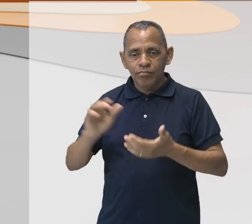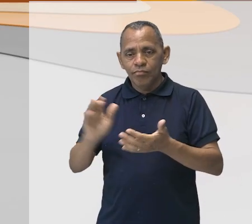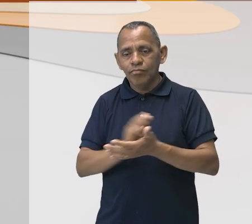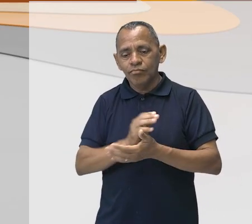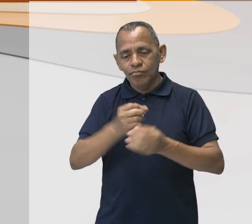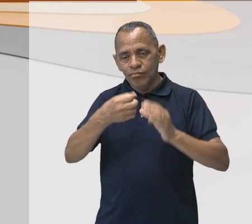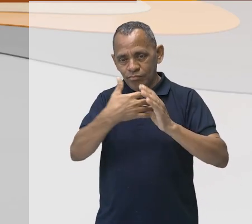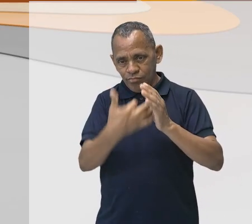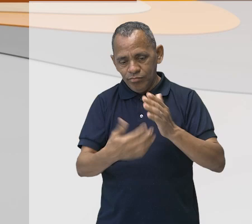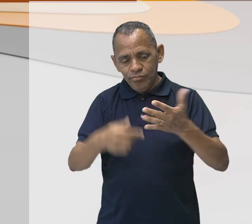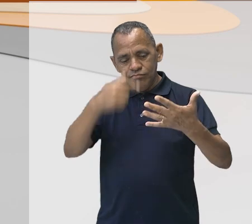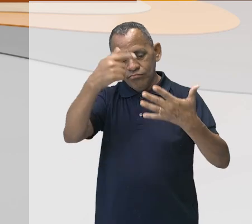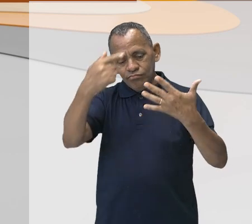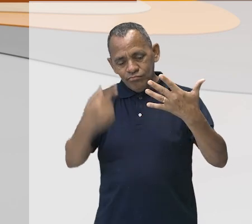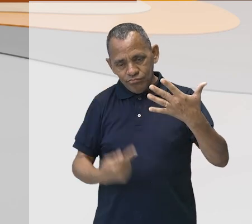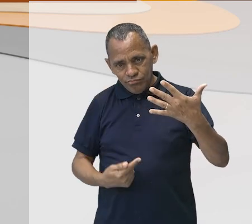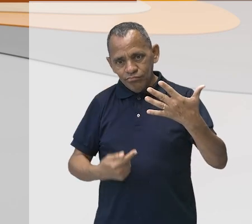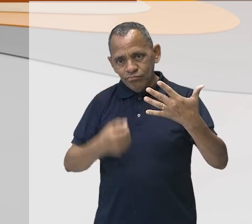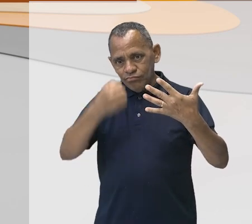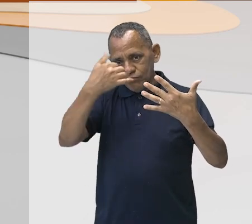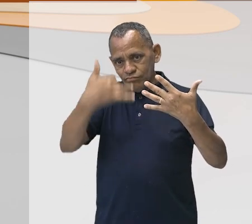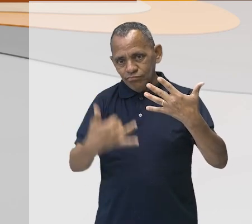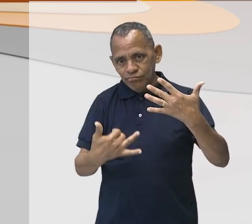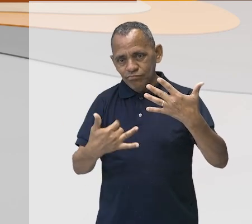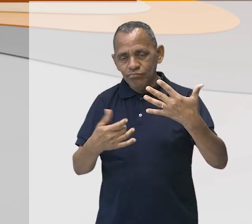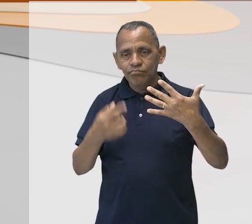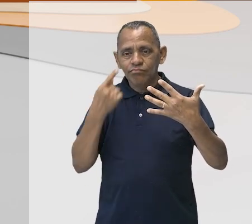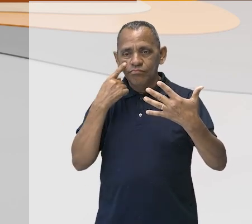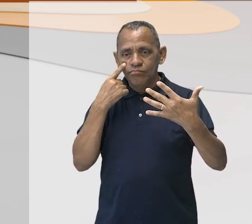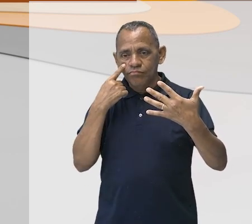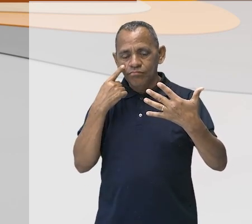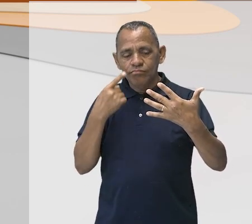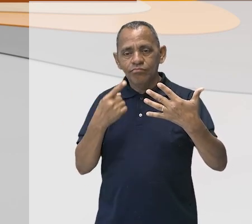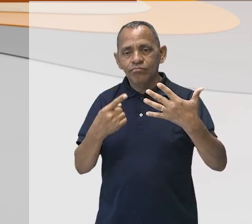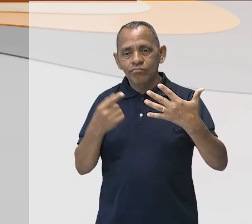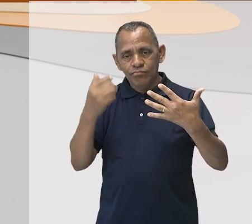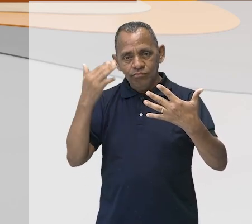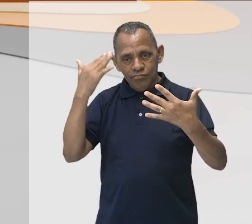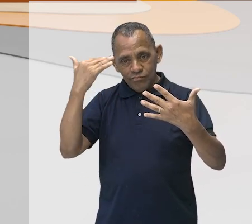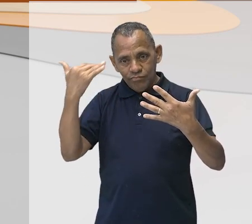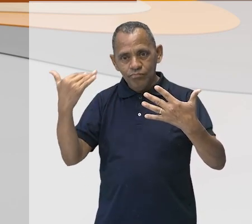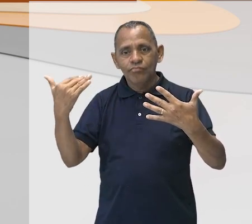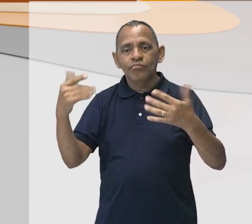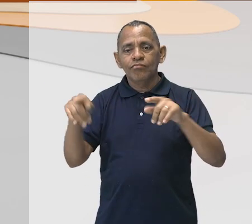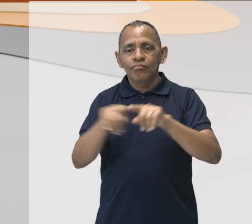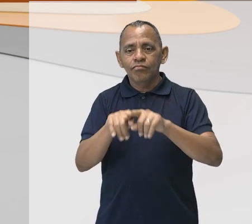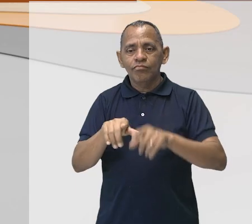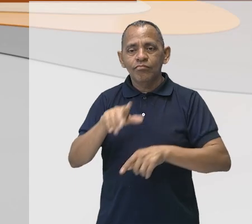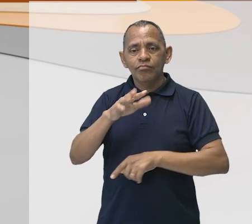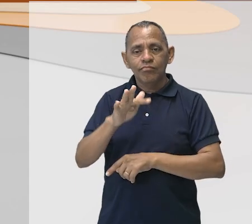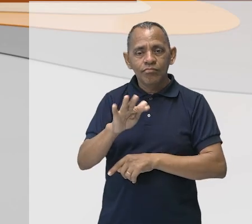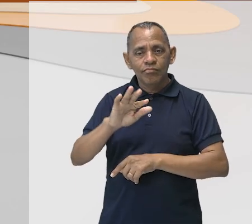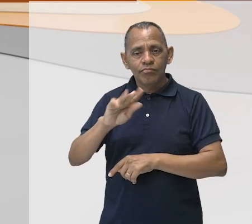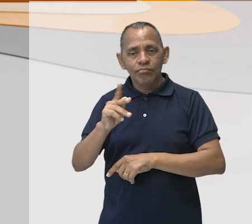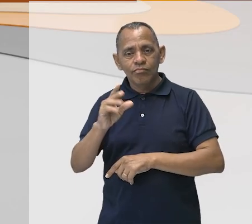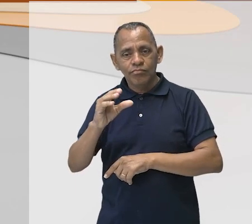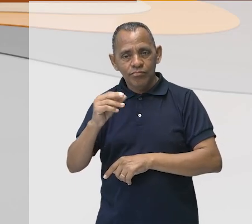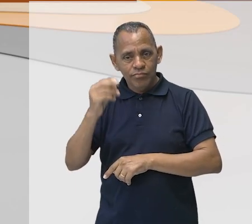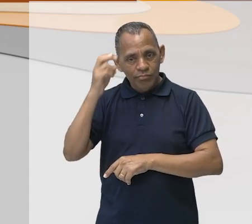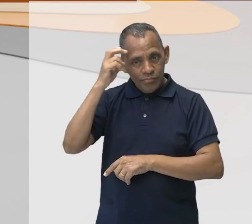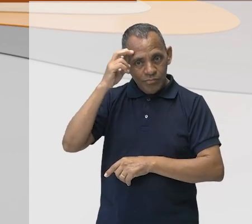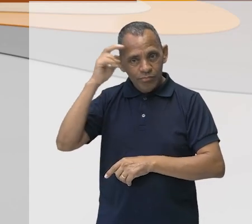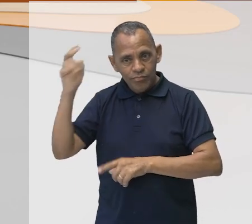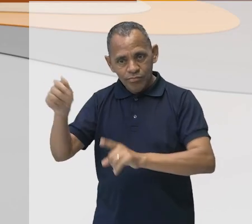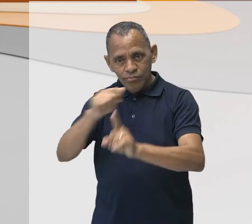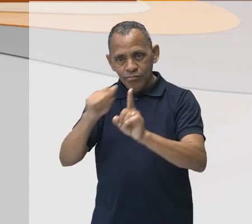que vamos falar sobre ele. Então, Fernando Henrique Cardoso é conhecido como FHC, ele é intelectual,